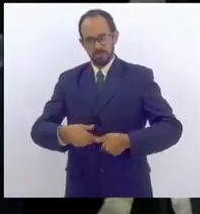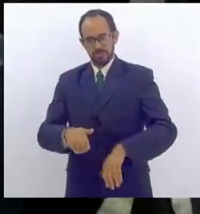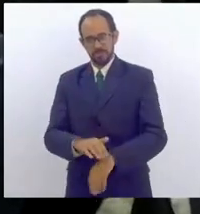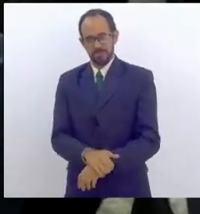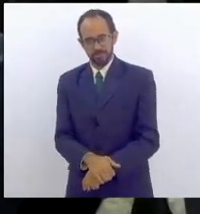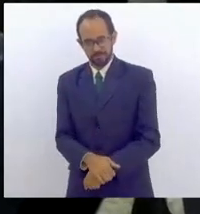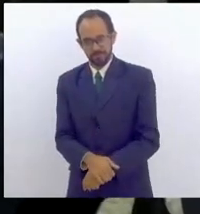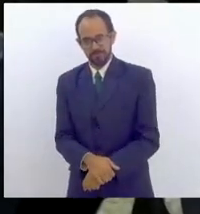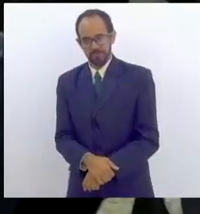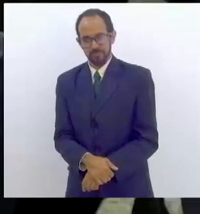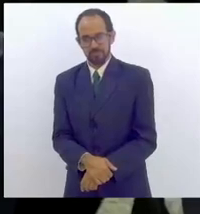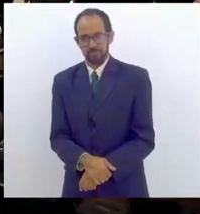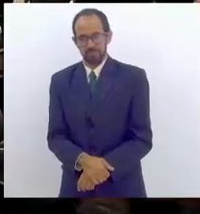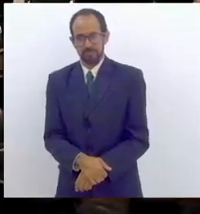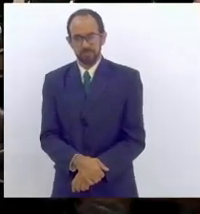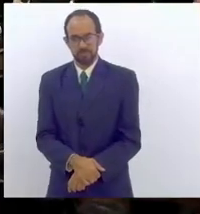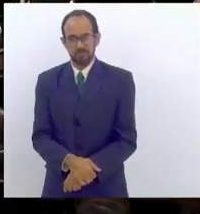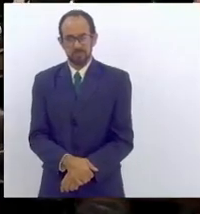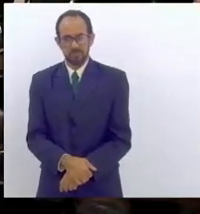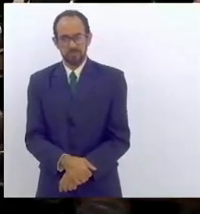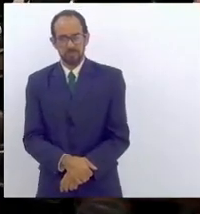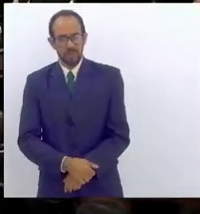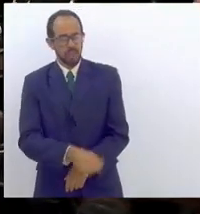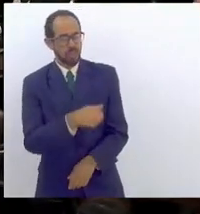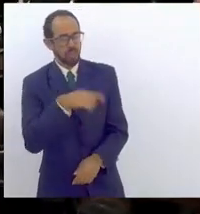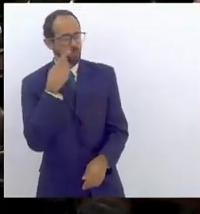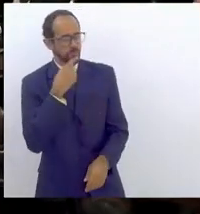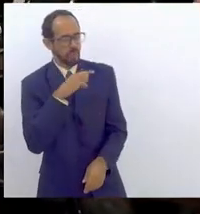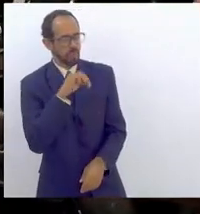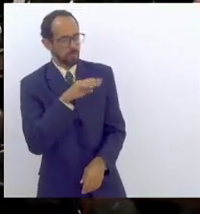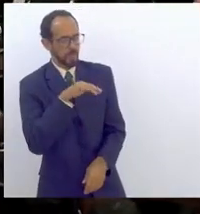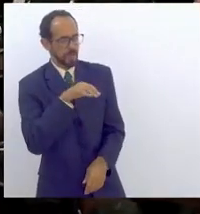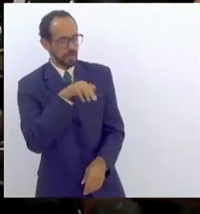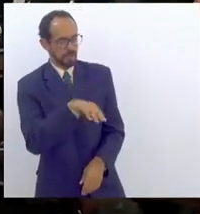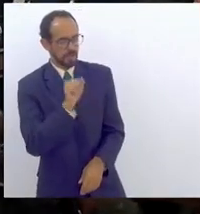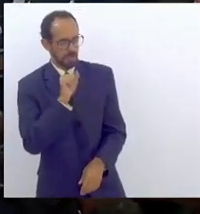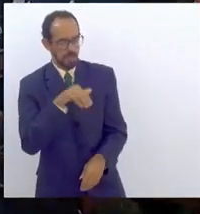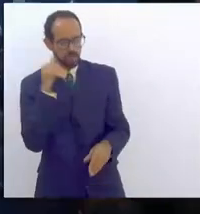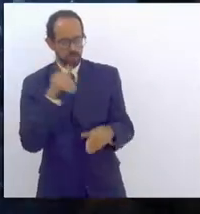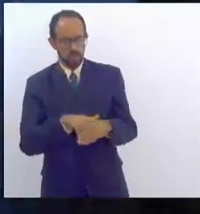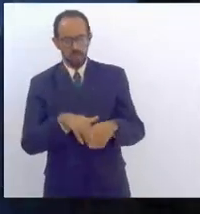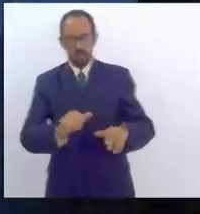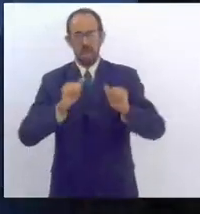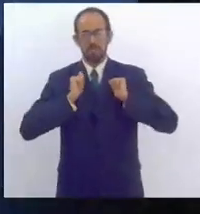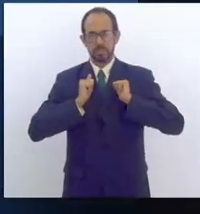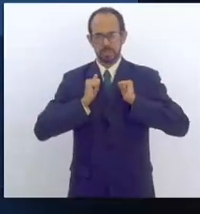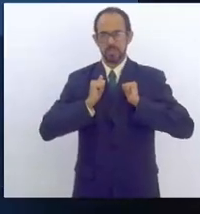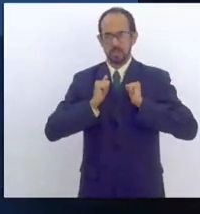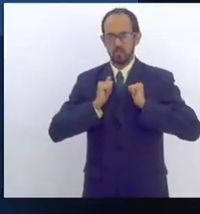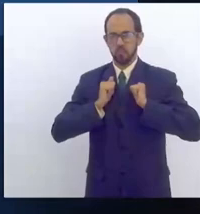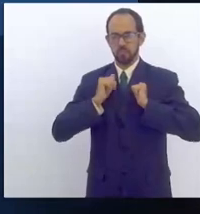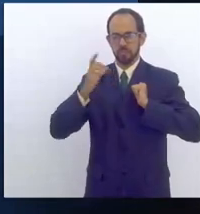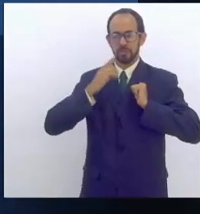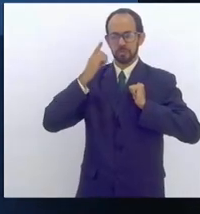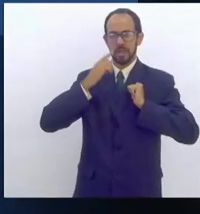Deputada Marina, do MST, vota pela abstenção. Deputada Marta